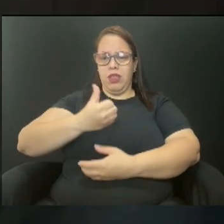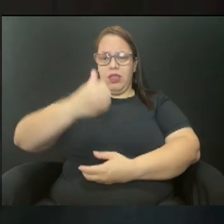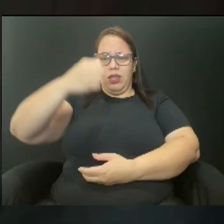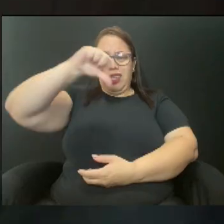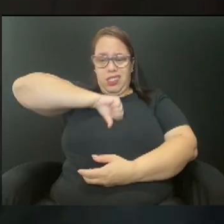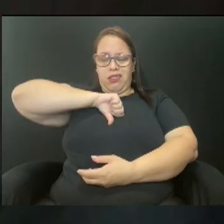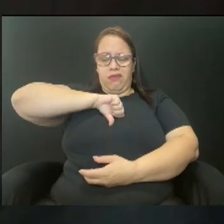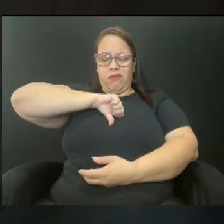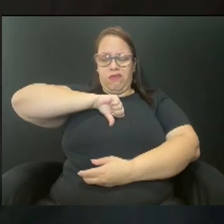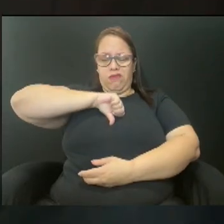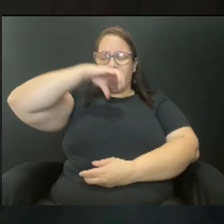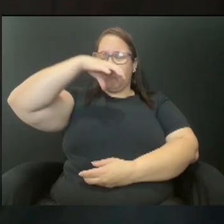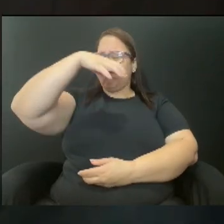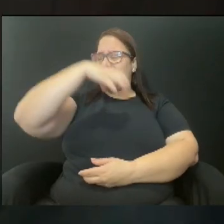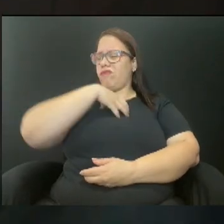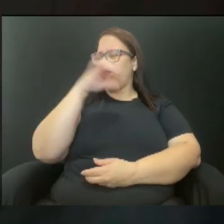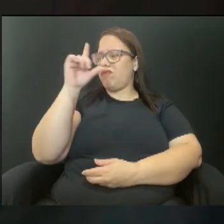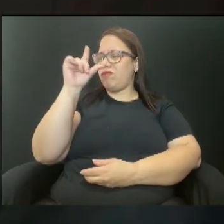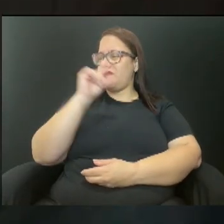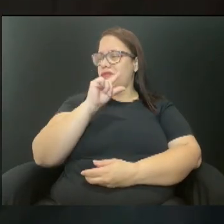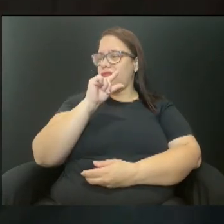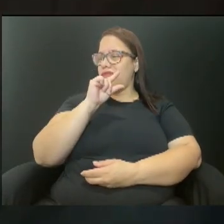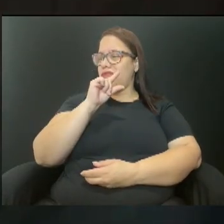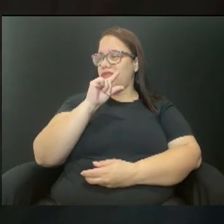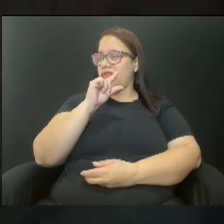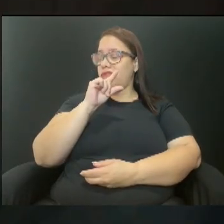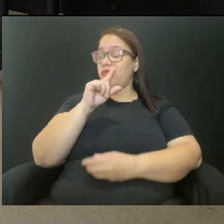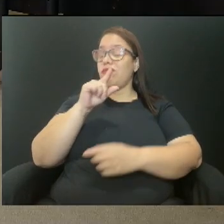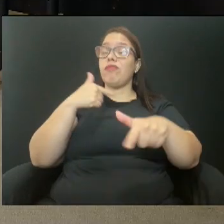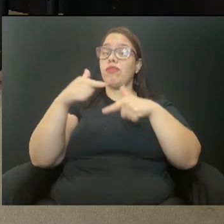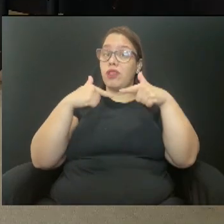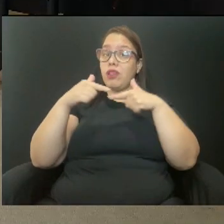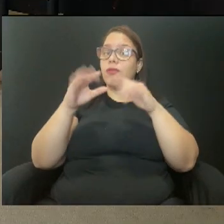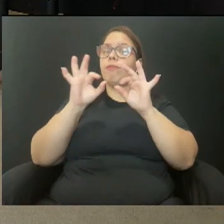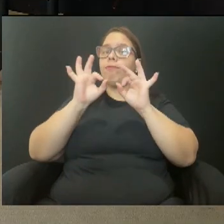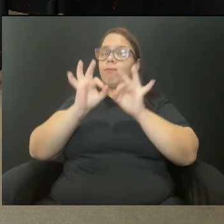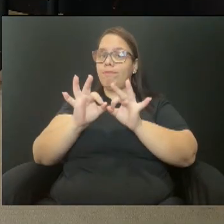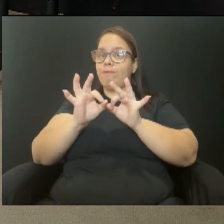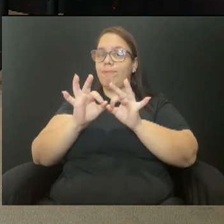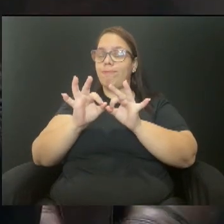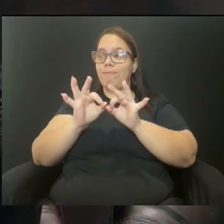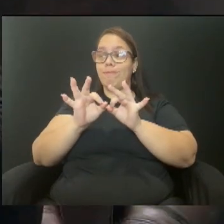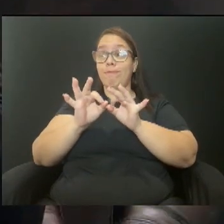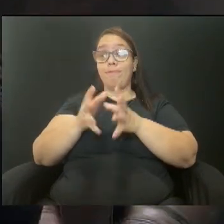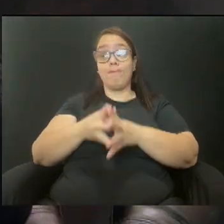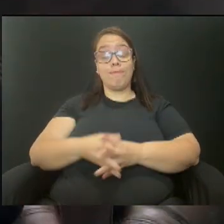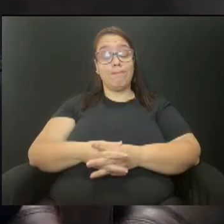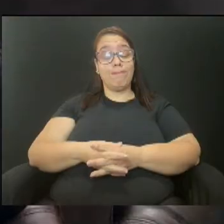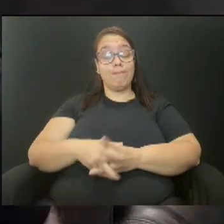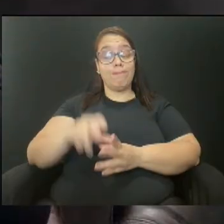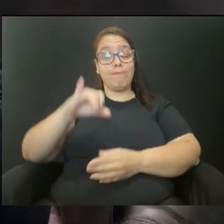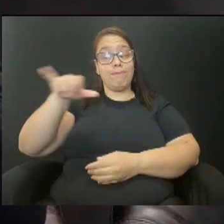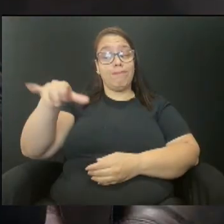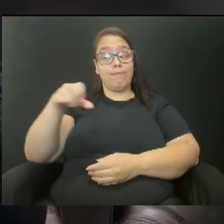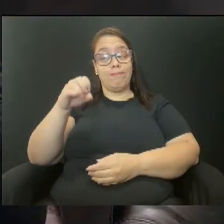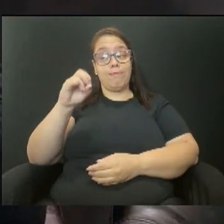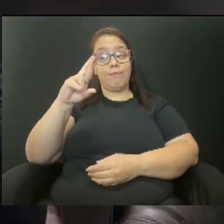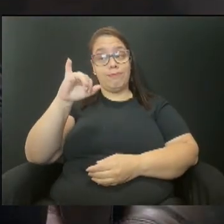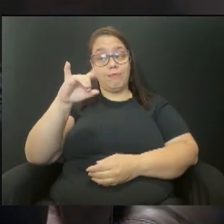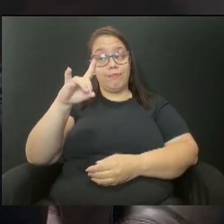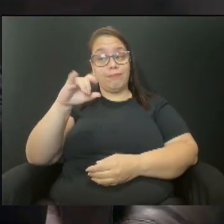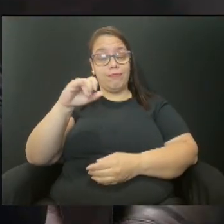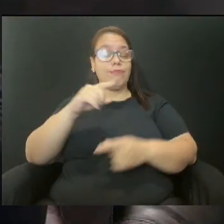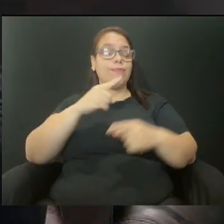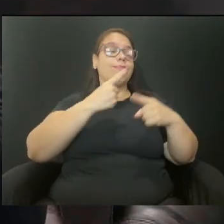sentir menor, mesmo trabalhando honestamente? Jordi. Sim, por que